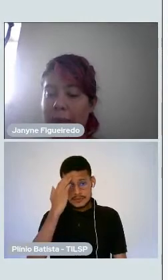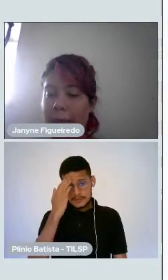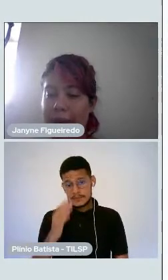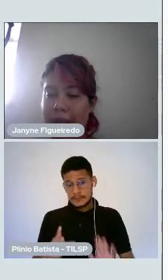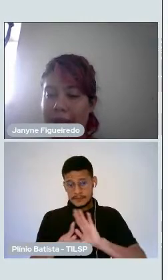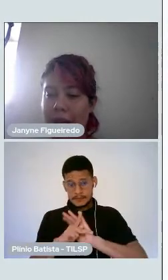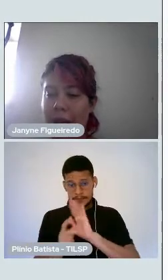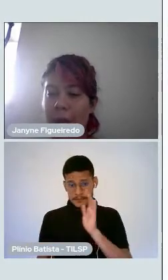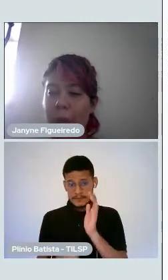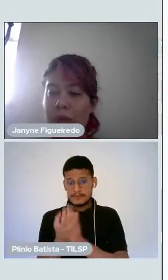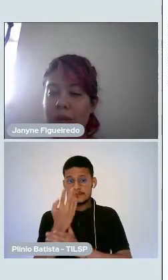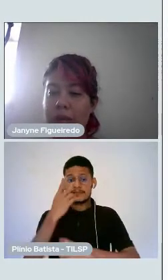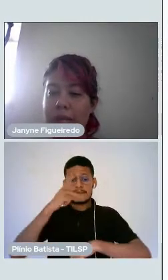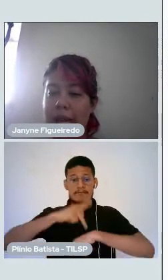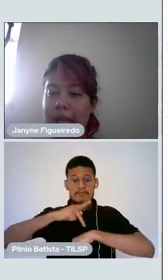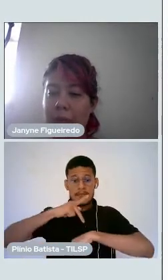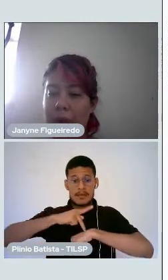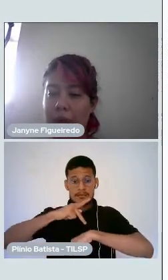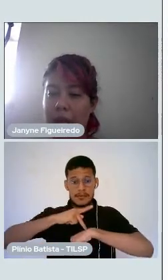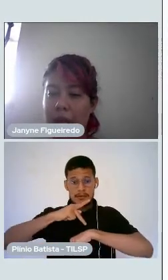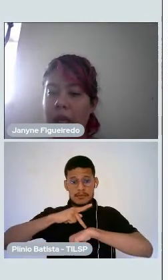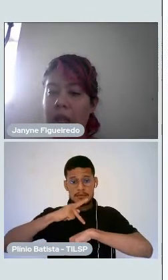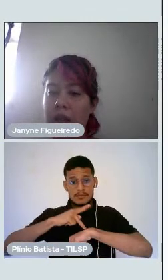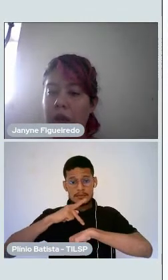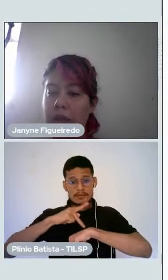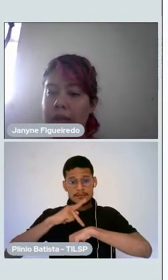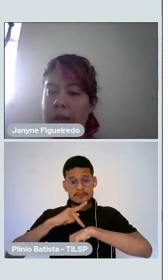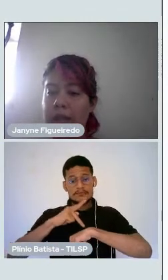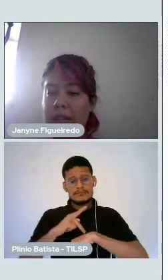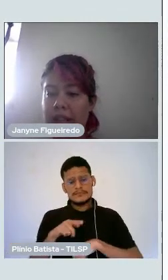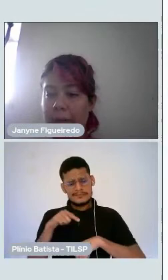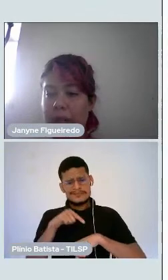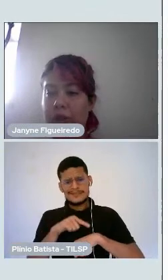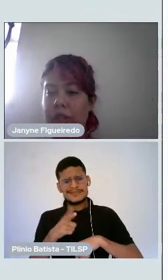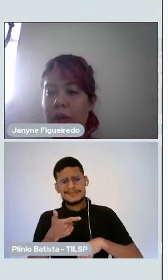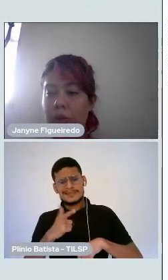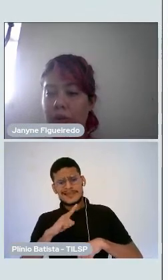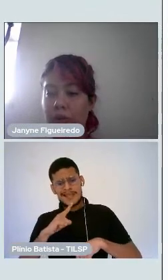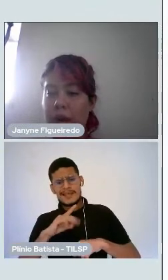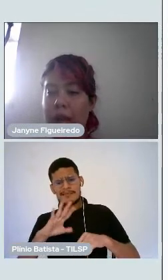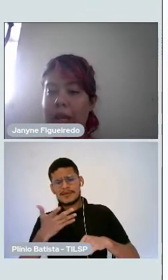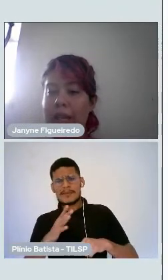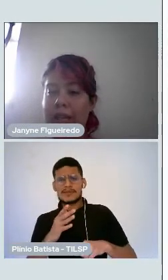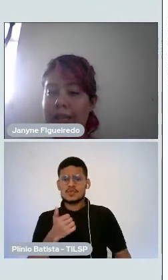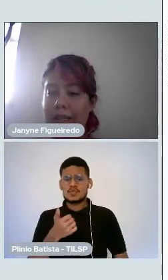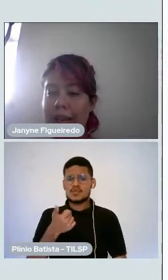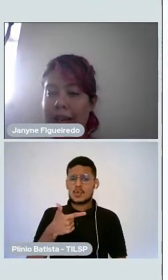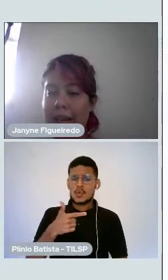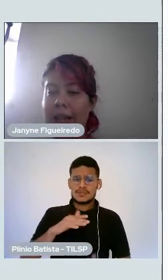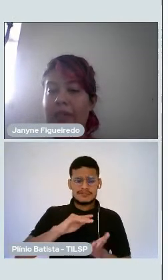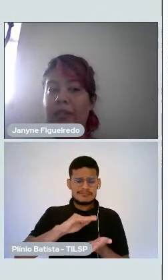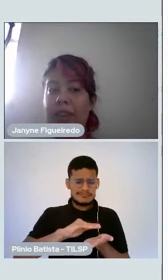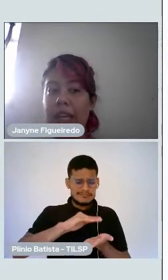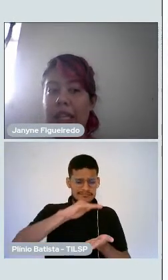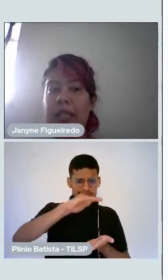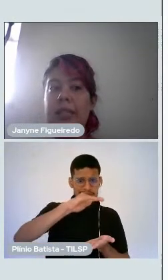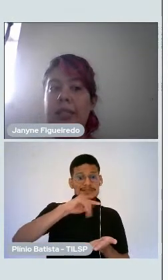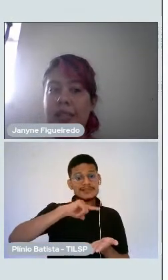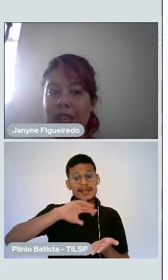em pedra. Possui exatamente 12 centímetros de altura e tem cerca